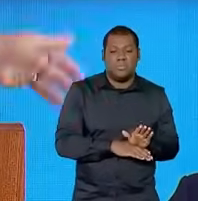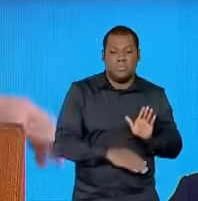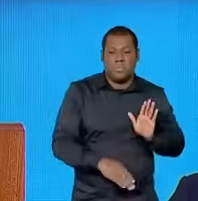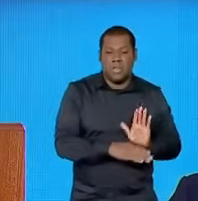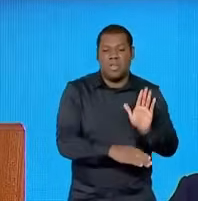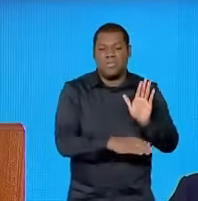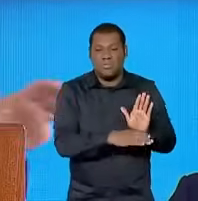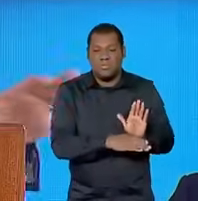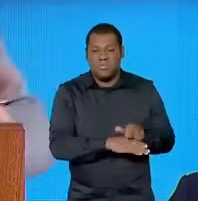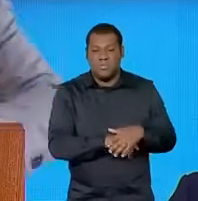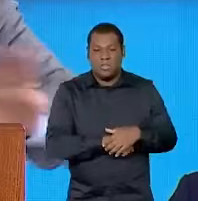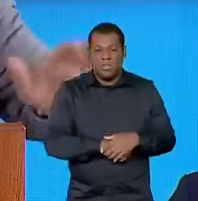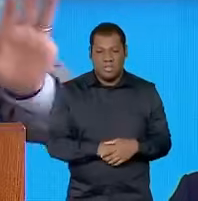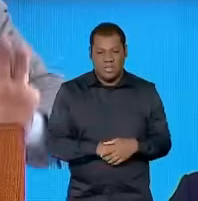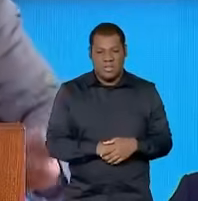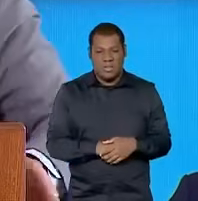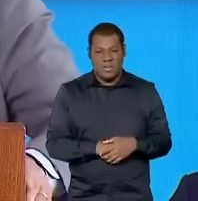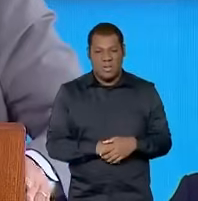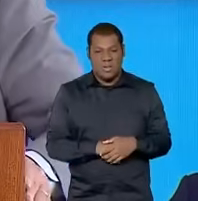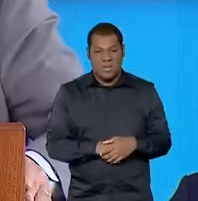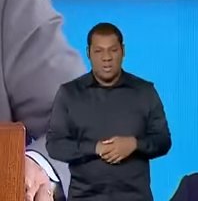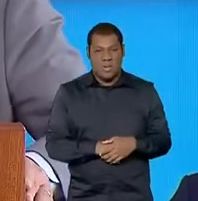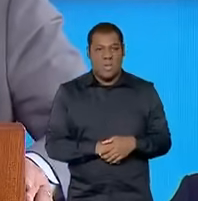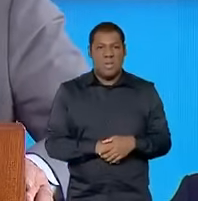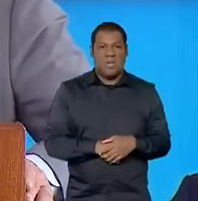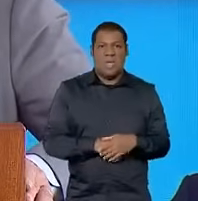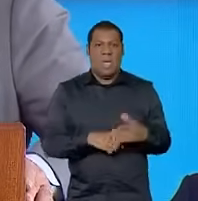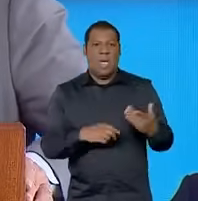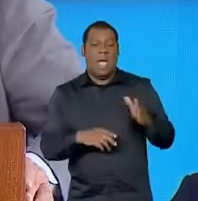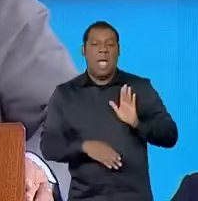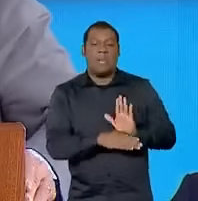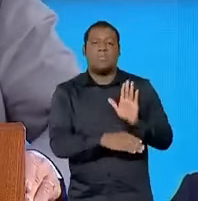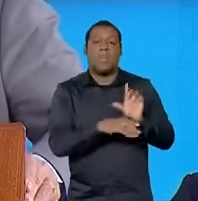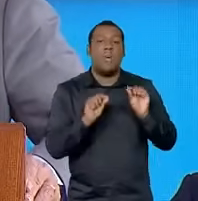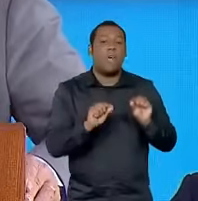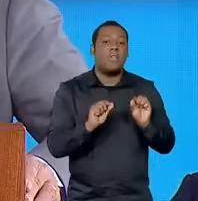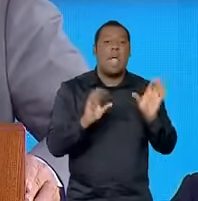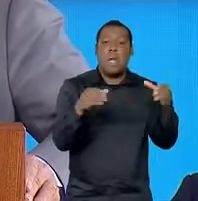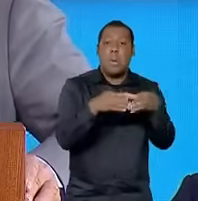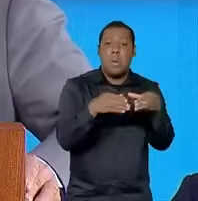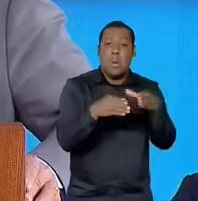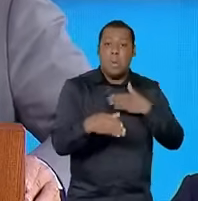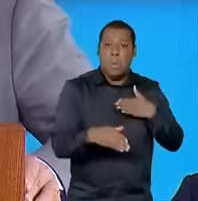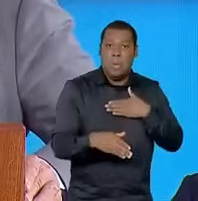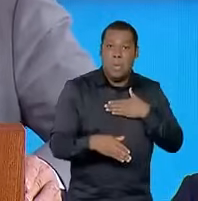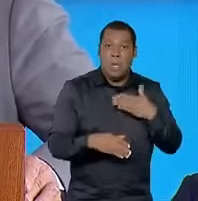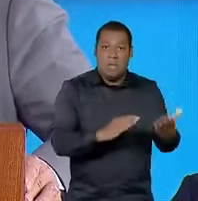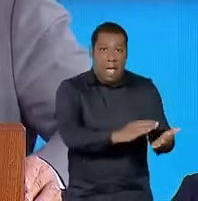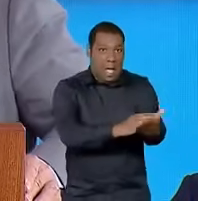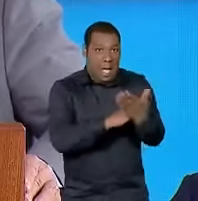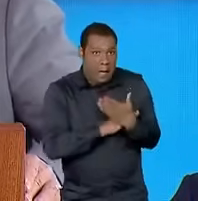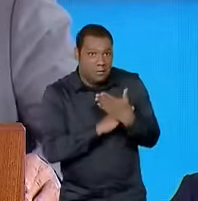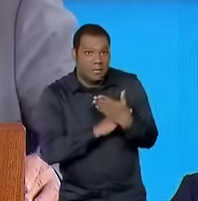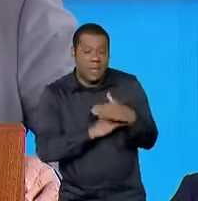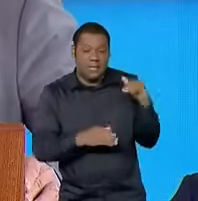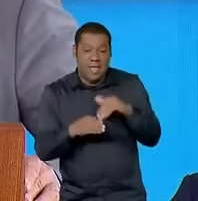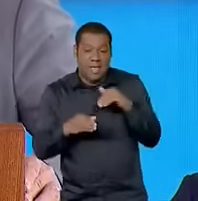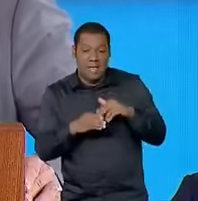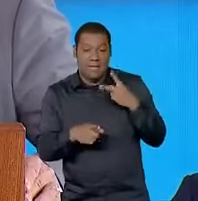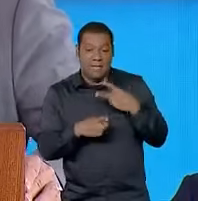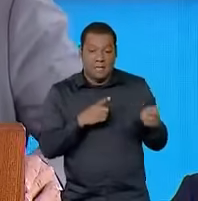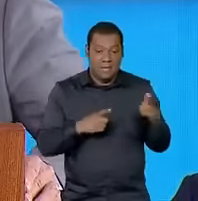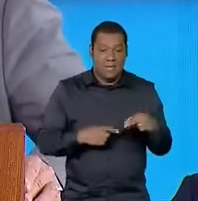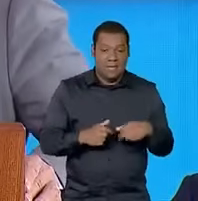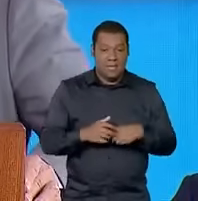fim de imposto, tudo na perspectiva de ganhar as eleições. Esse país abriu mão de 60 bilhões de dólares, o